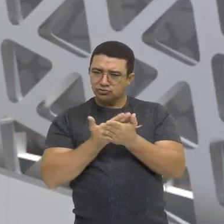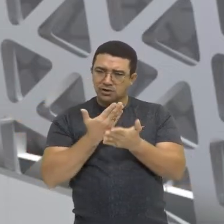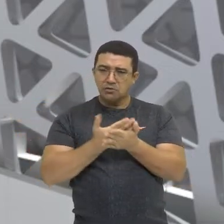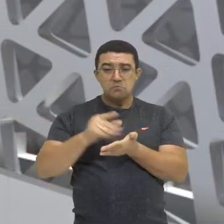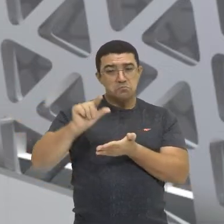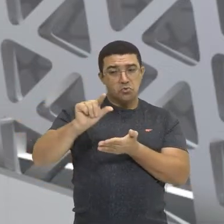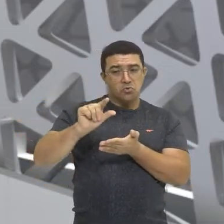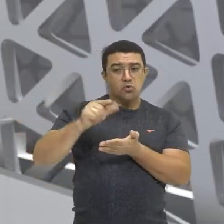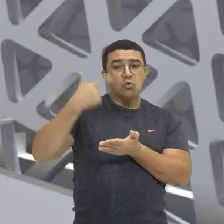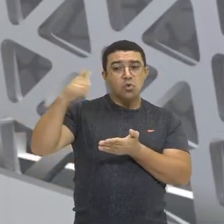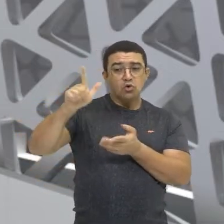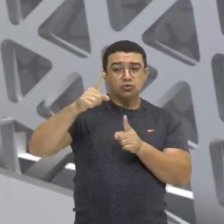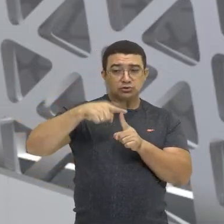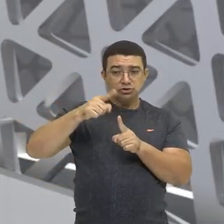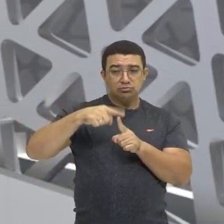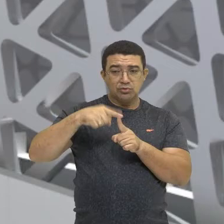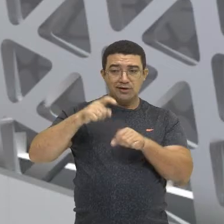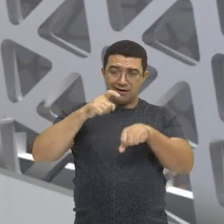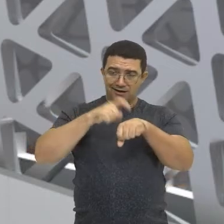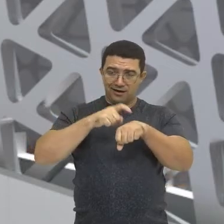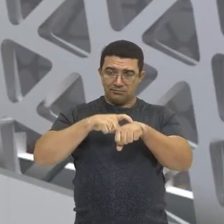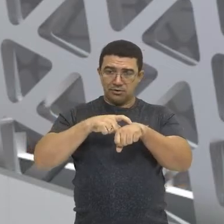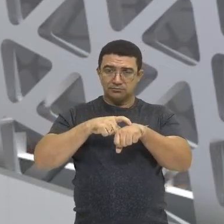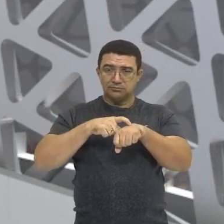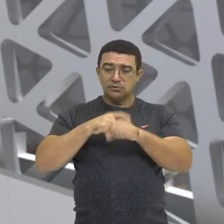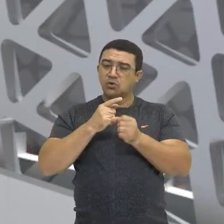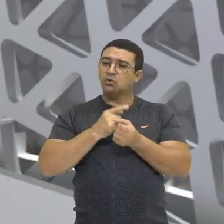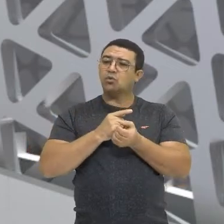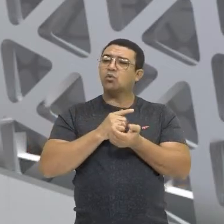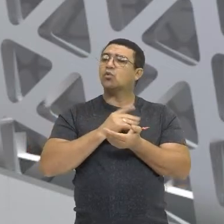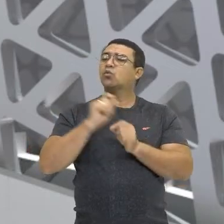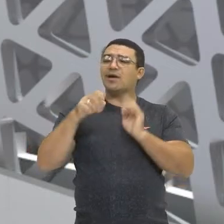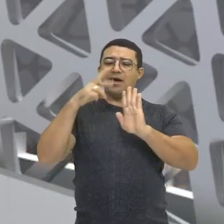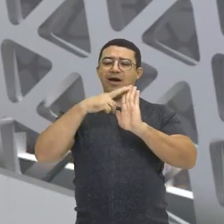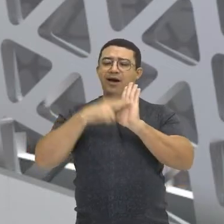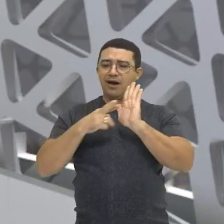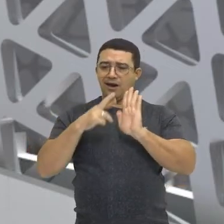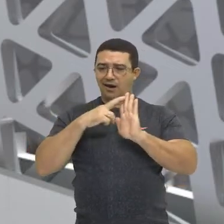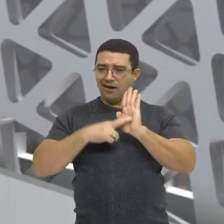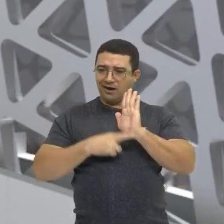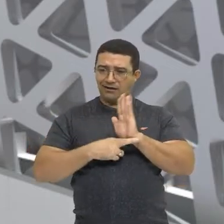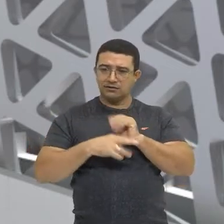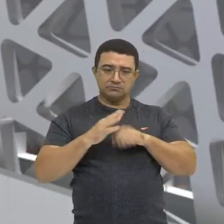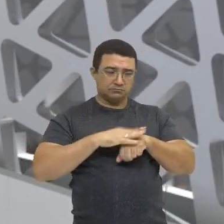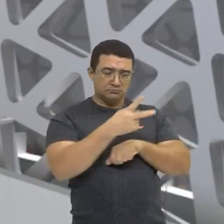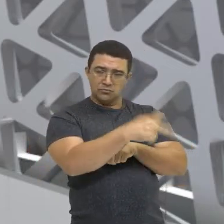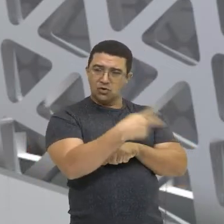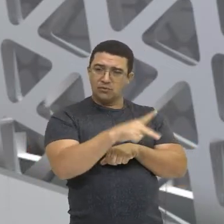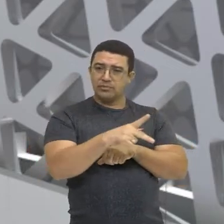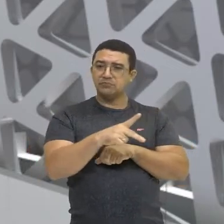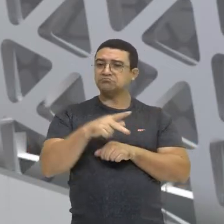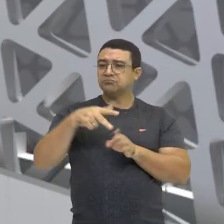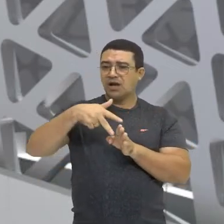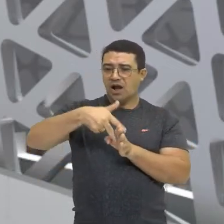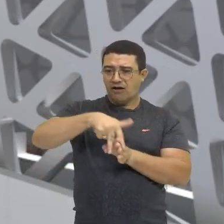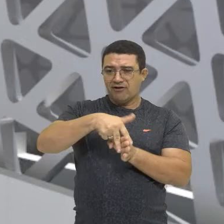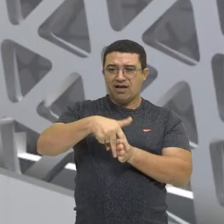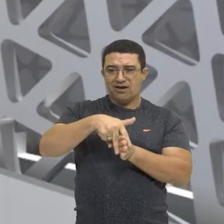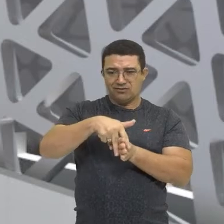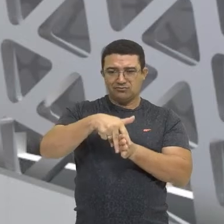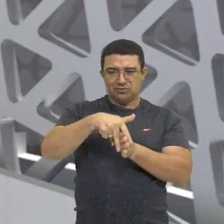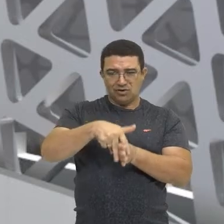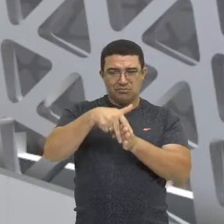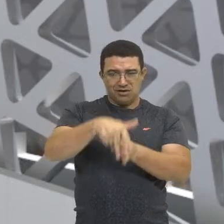melhor esses princípios que orientavam a vida dos cavaleiros, né? E esses princípios que eles